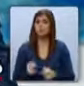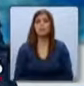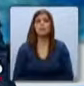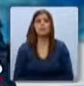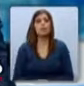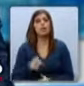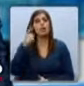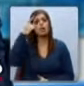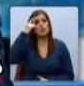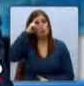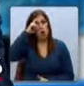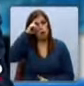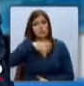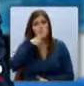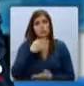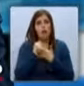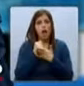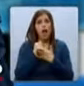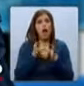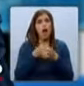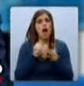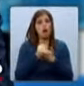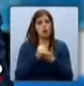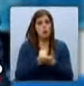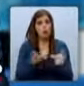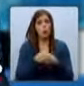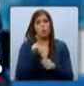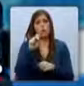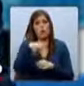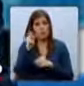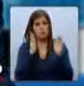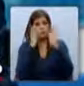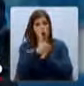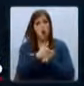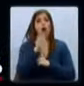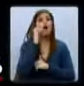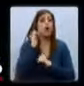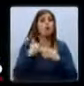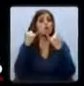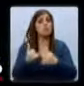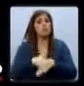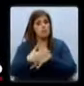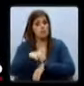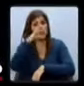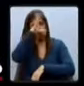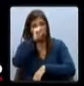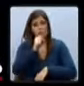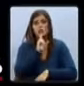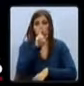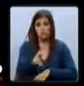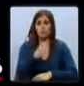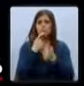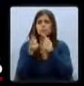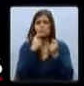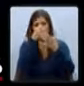José Sócrates admite ter ajudado o grupo Lena a entrar em Angola já depois de ter saído do governo em resposta há 10 questões da SIC